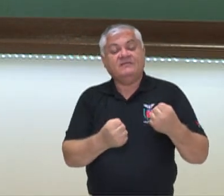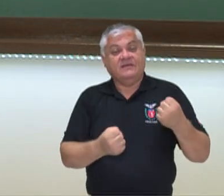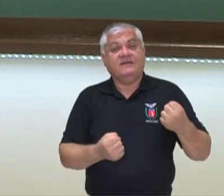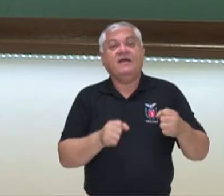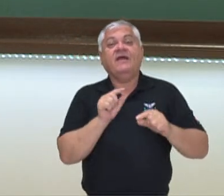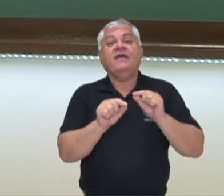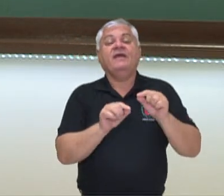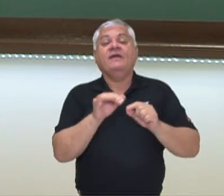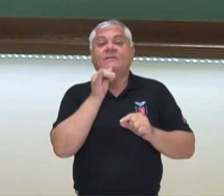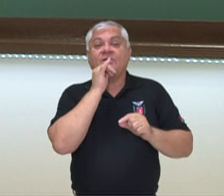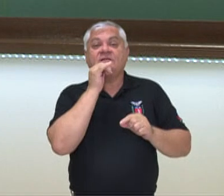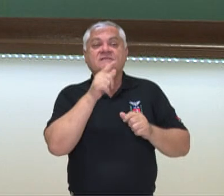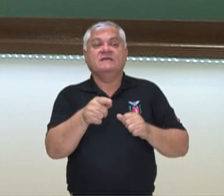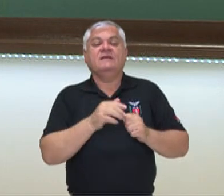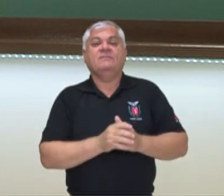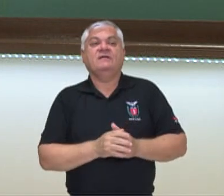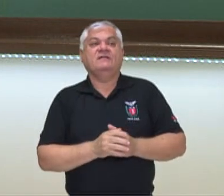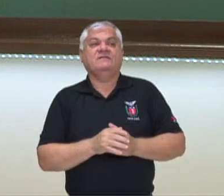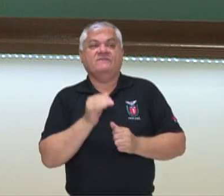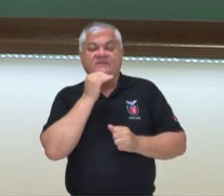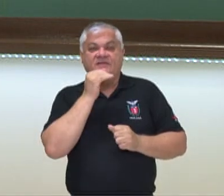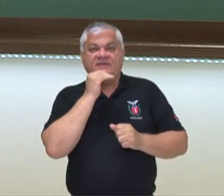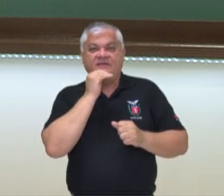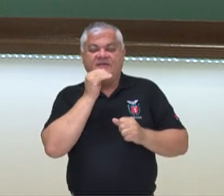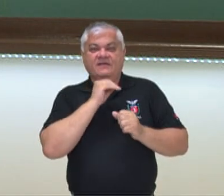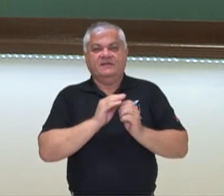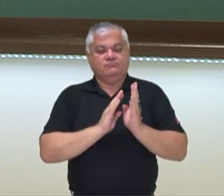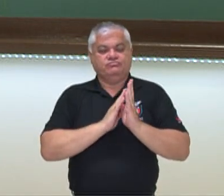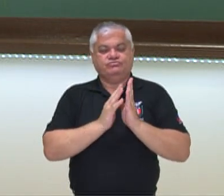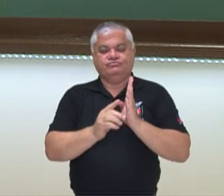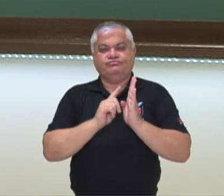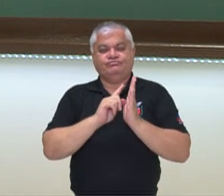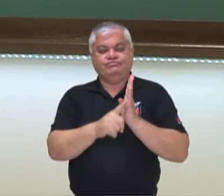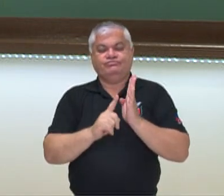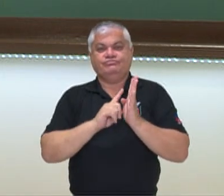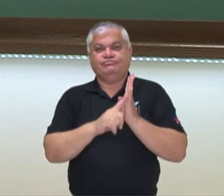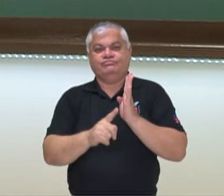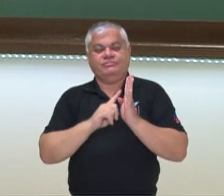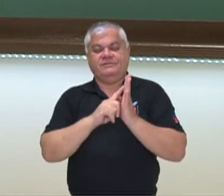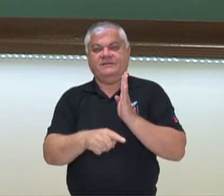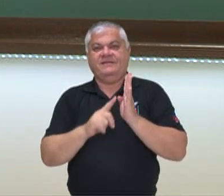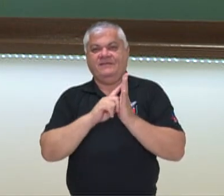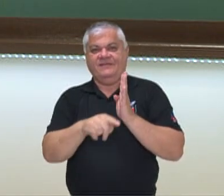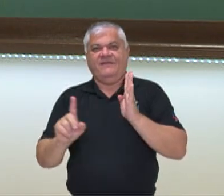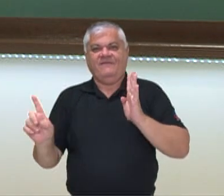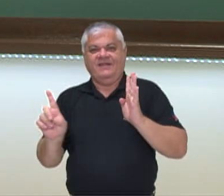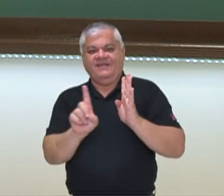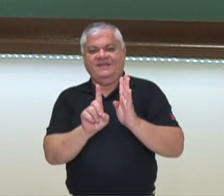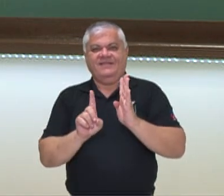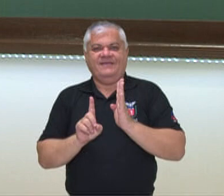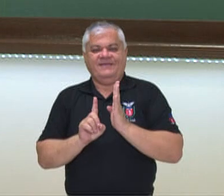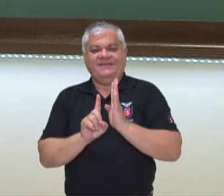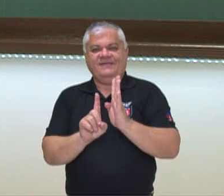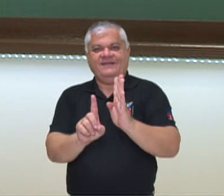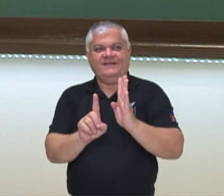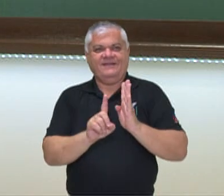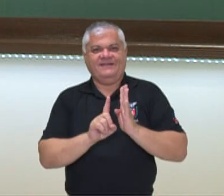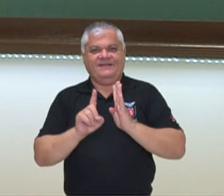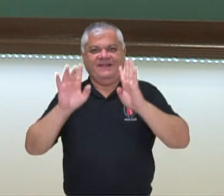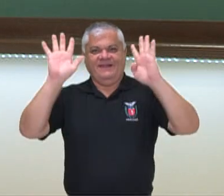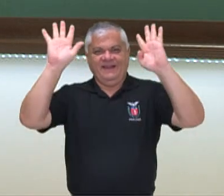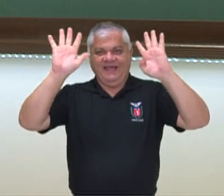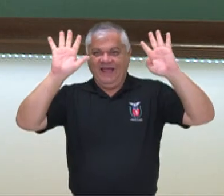conhecida é os jogadores se posicionarem, né, a maior parte, pelo menos, dos jogadores se posicionarem à frente da área com os